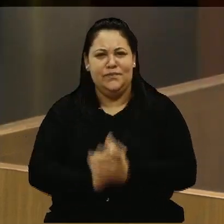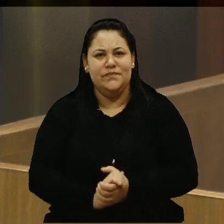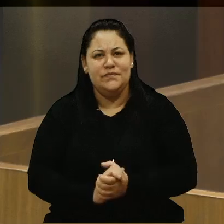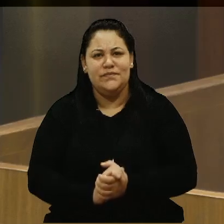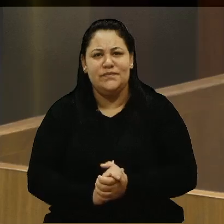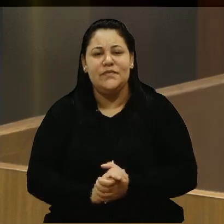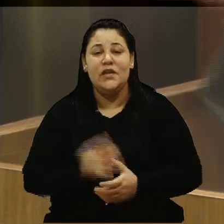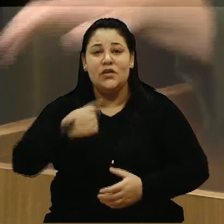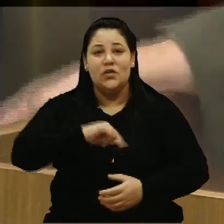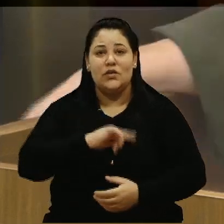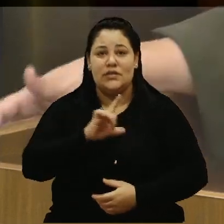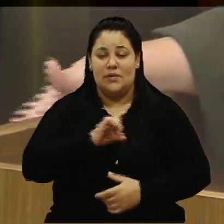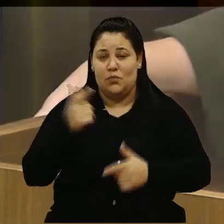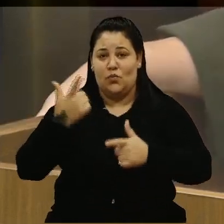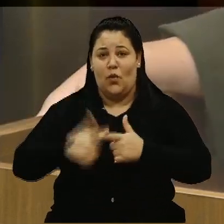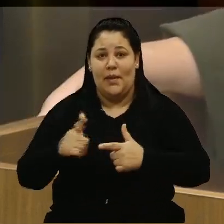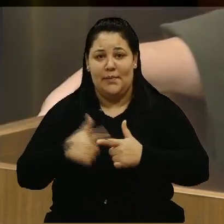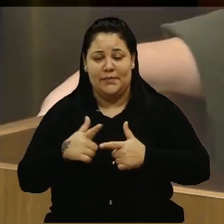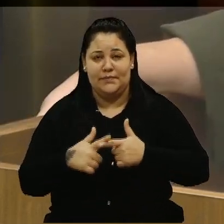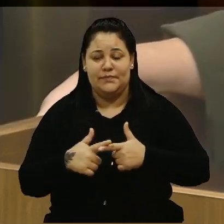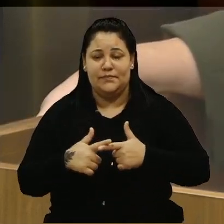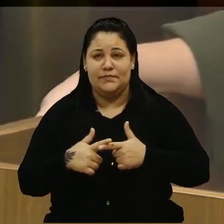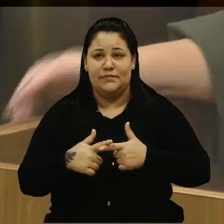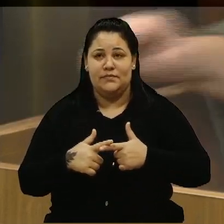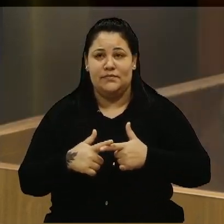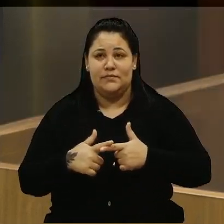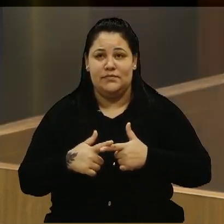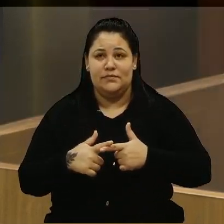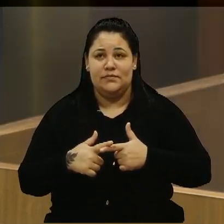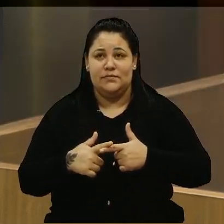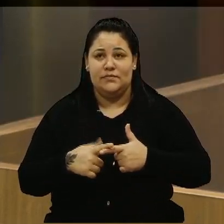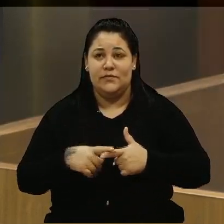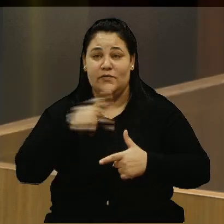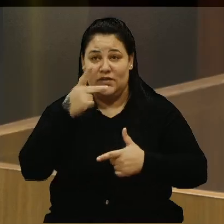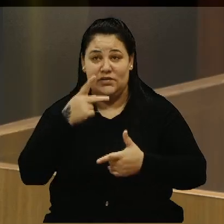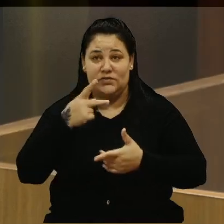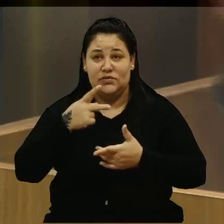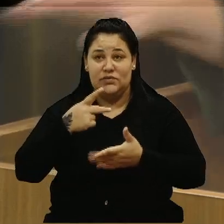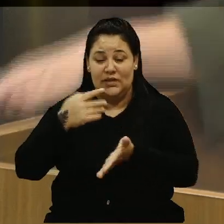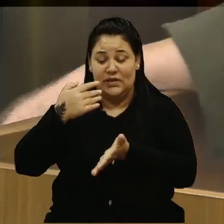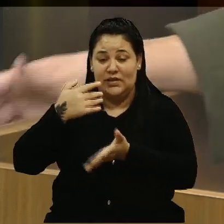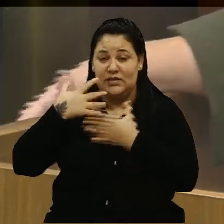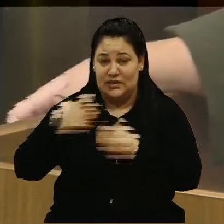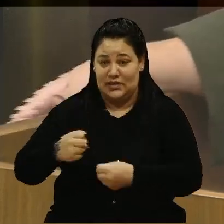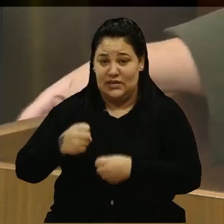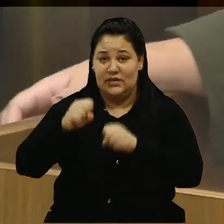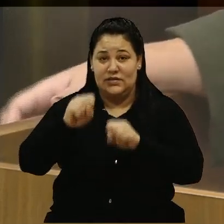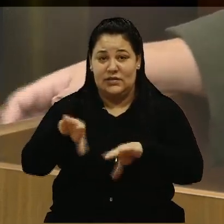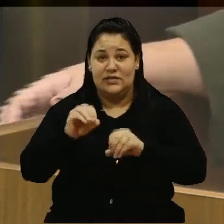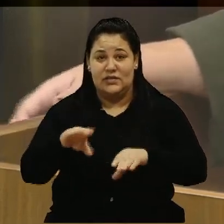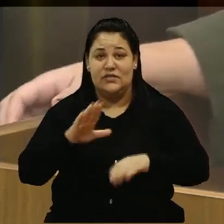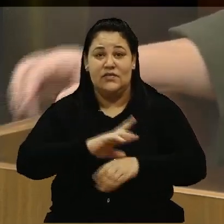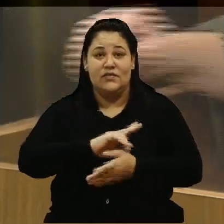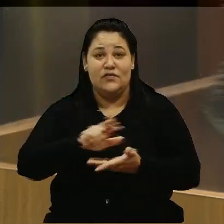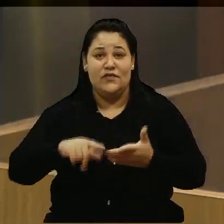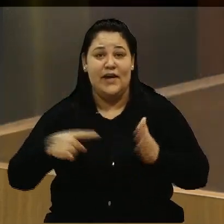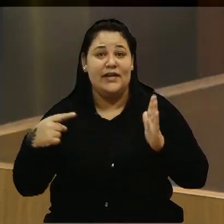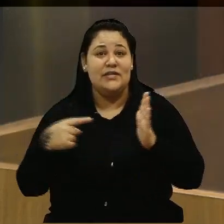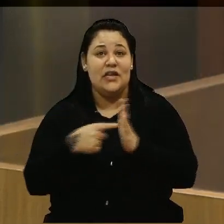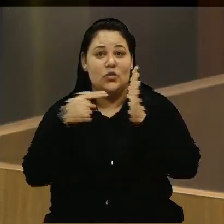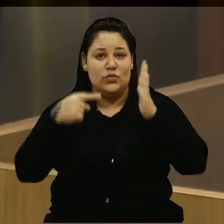A gente tem o problema da questão da Secretaria de Educação, várias denúncias que estão vindo por